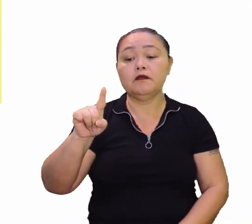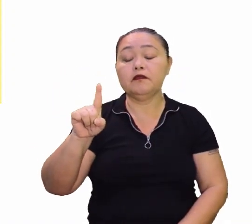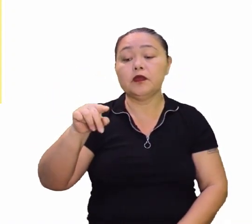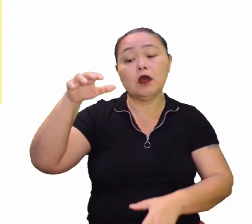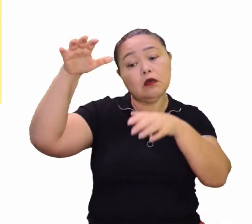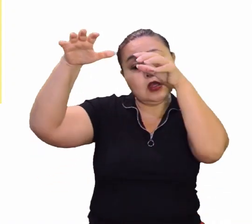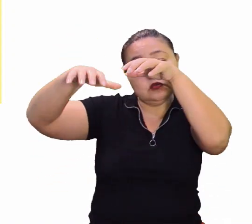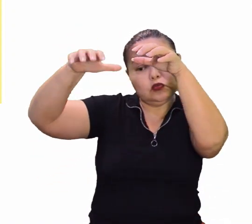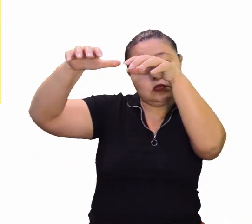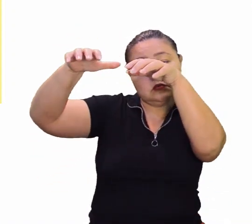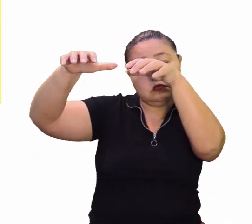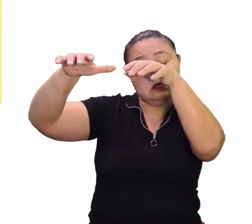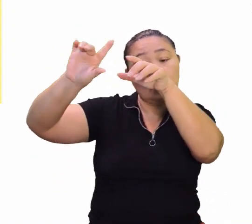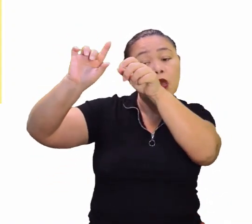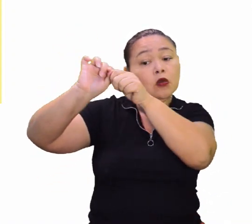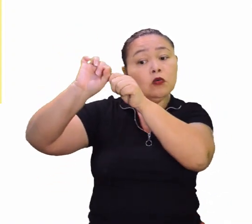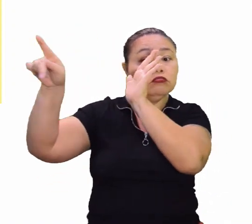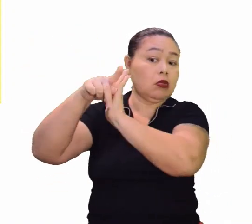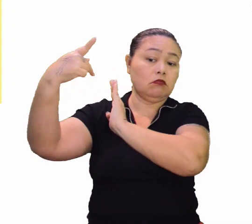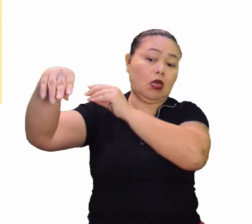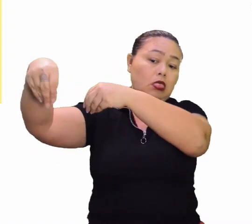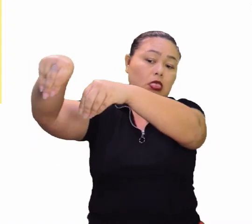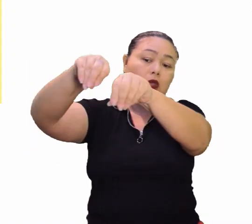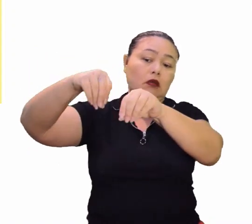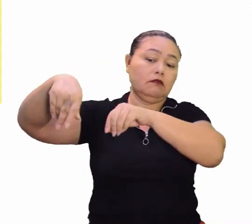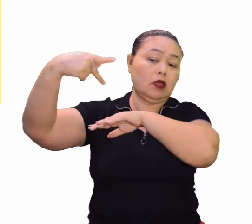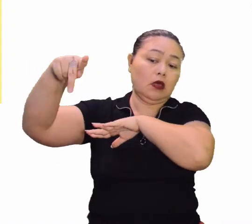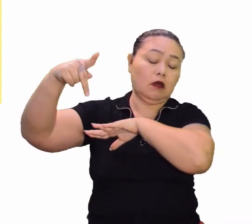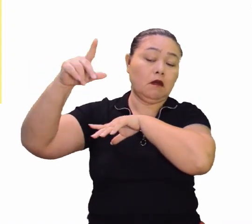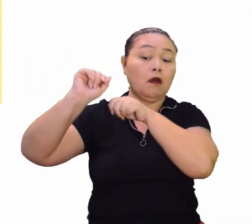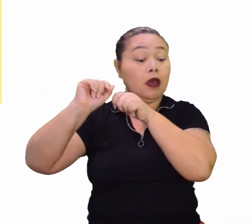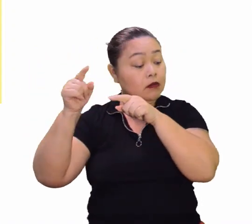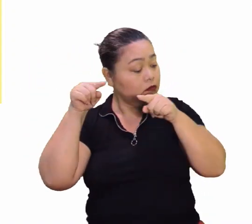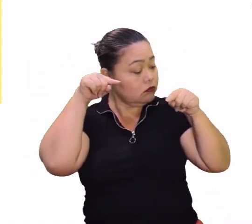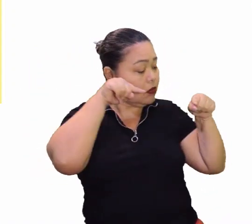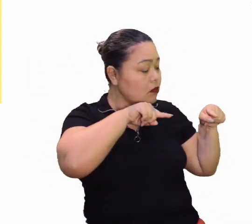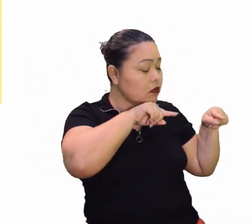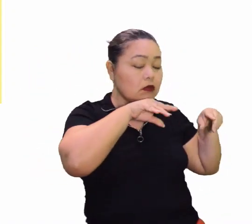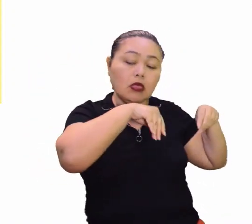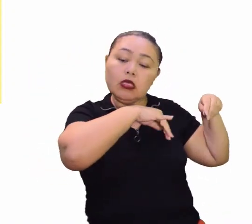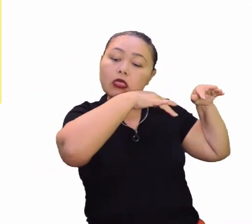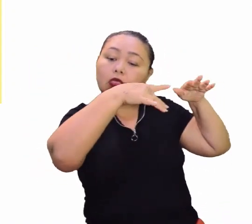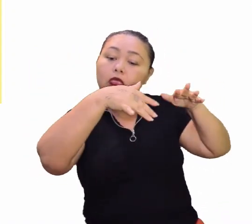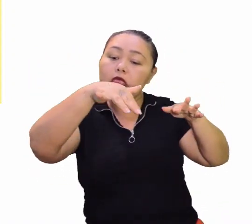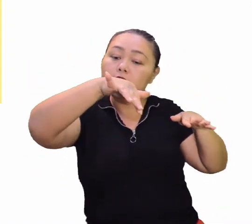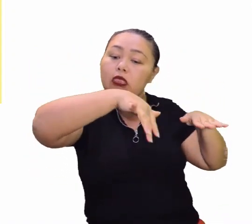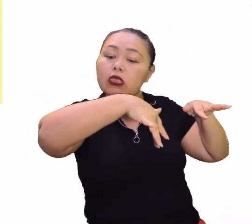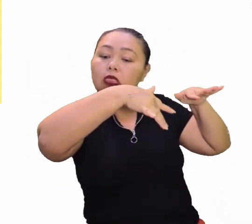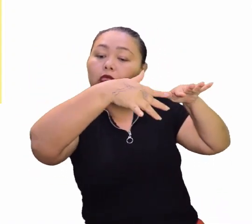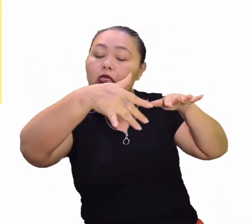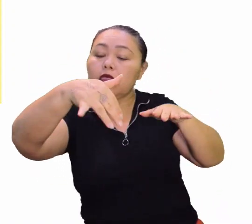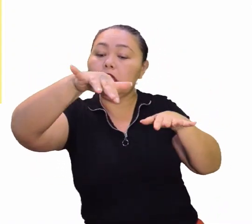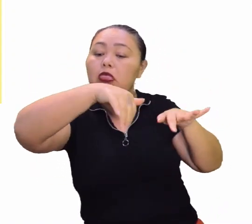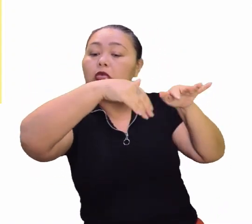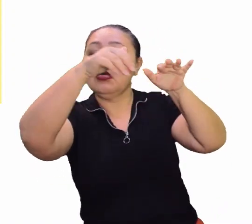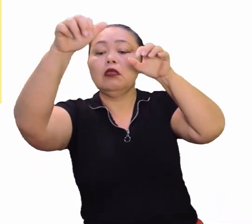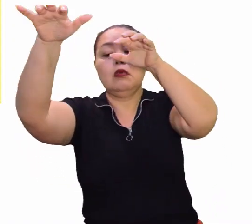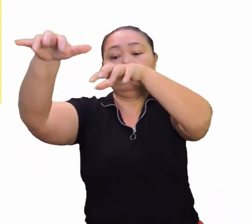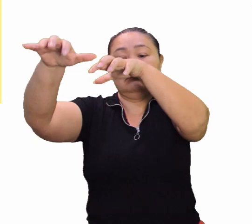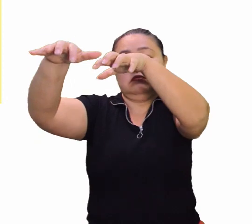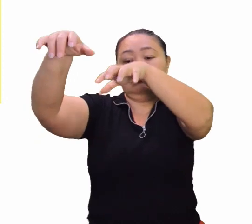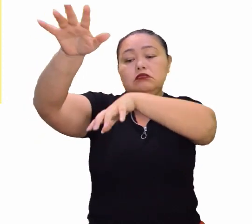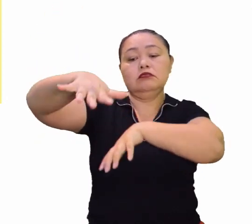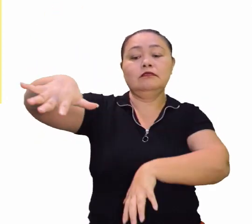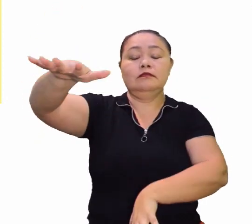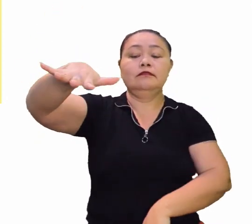dizer, uma chuva que não é do território canadense, mas que foi movimentada pelas massas de ar e ocorreu a